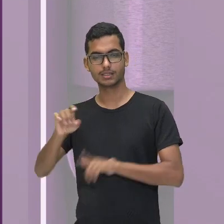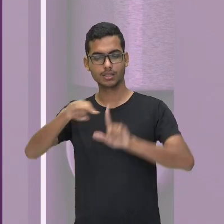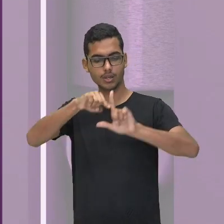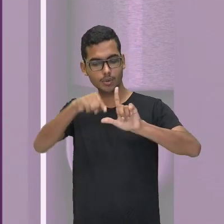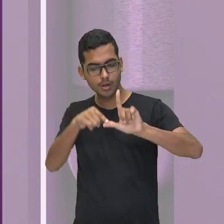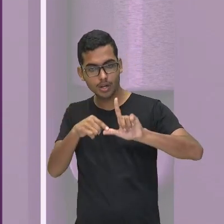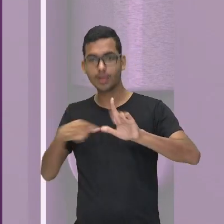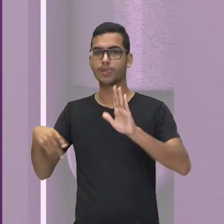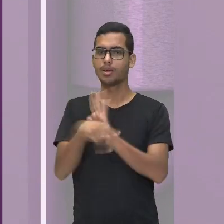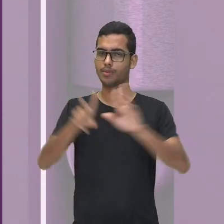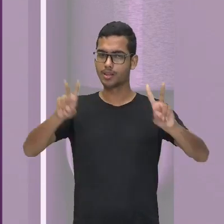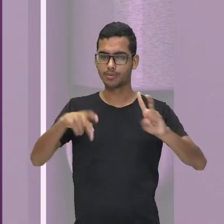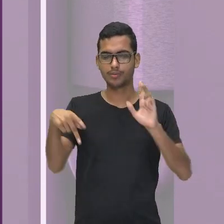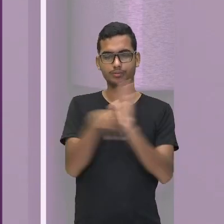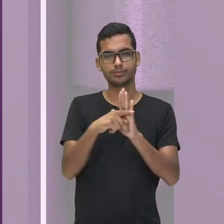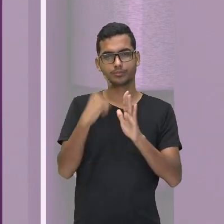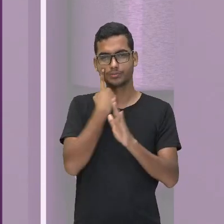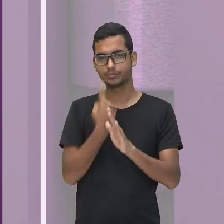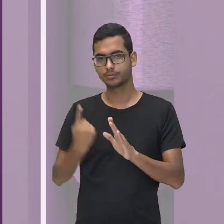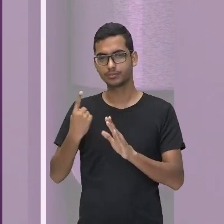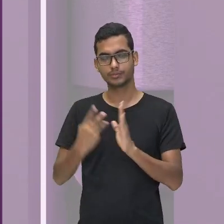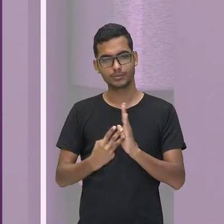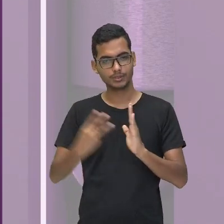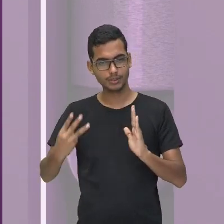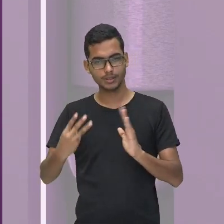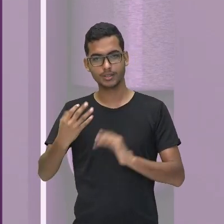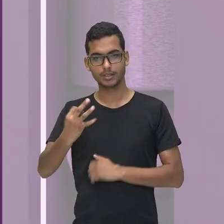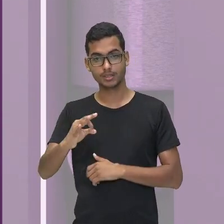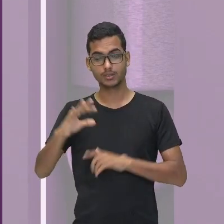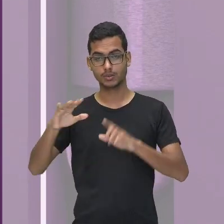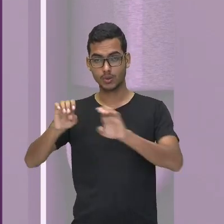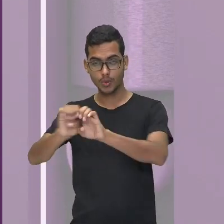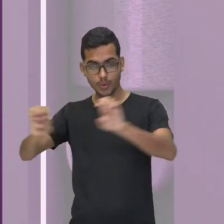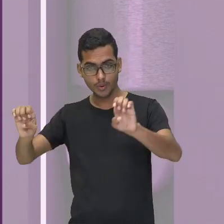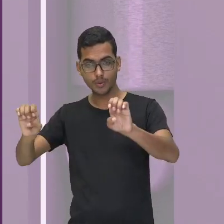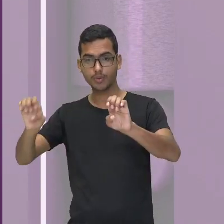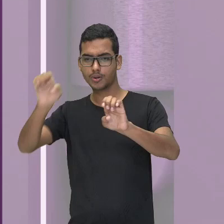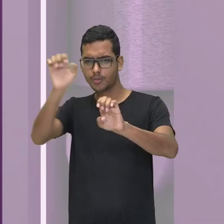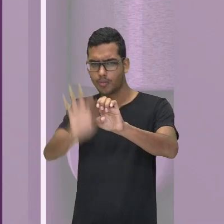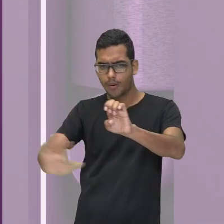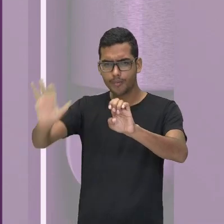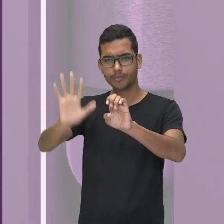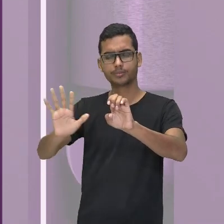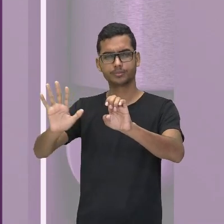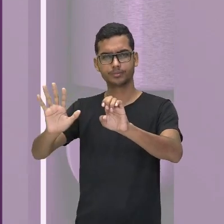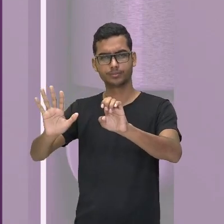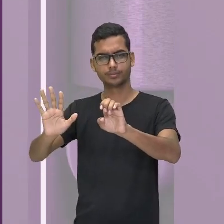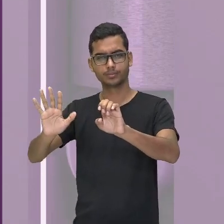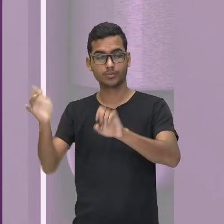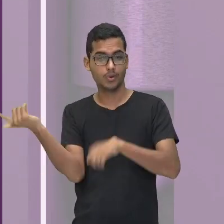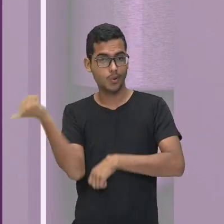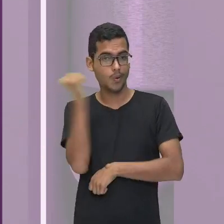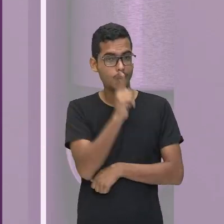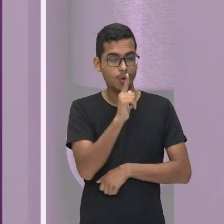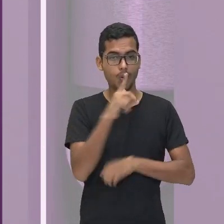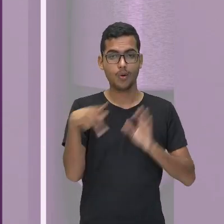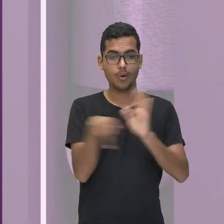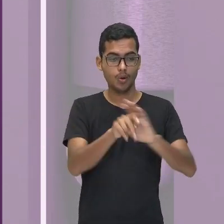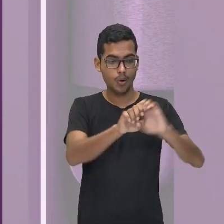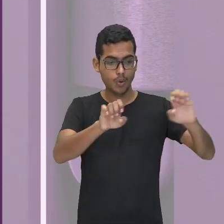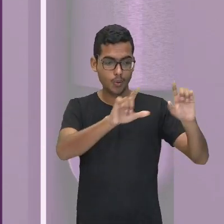unidade 3. Então, quando a gente parte então da equação geral, para obter a